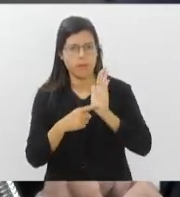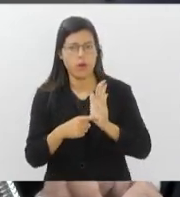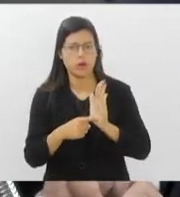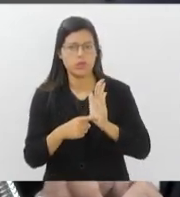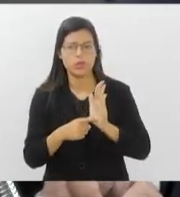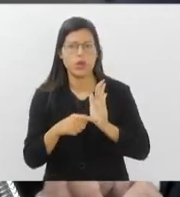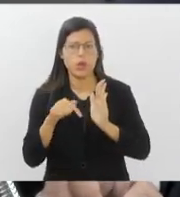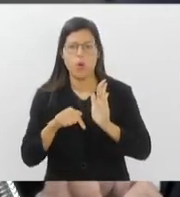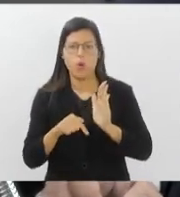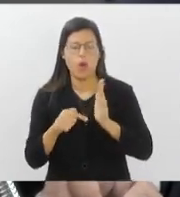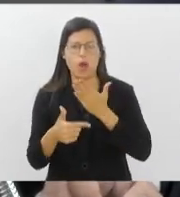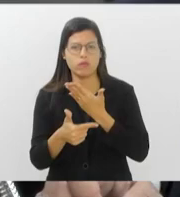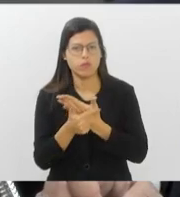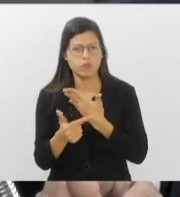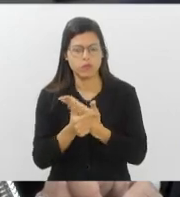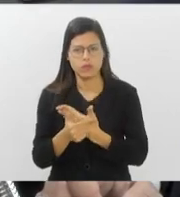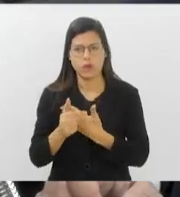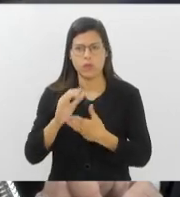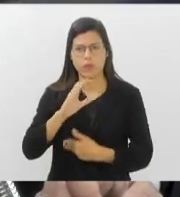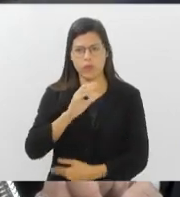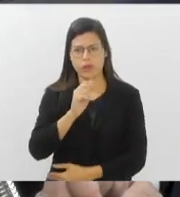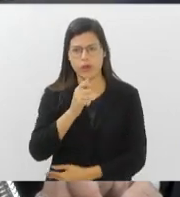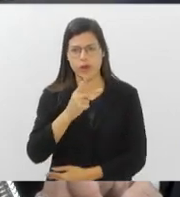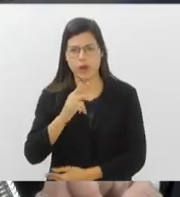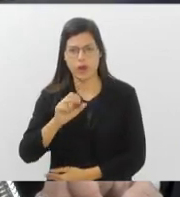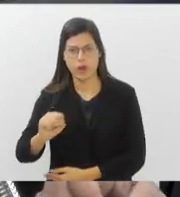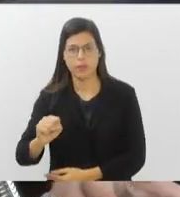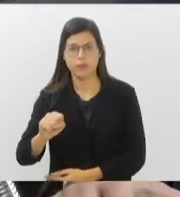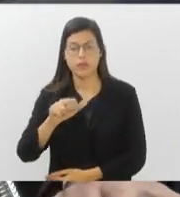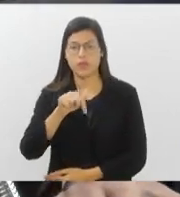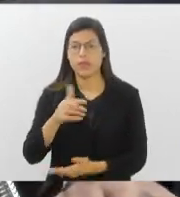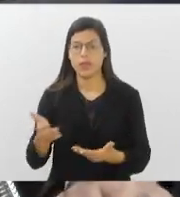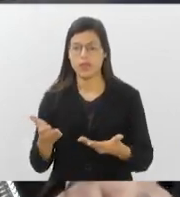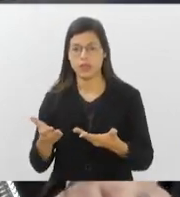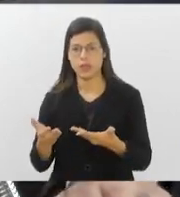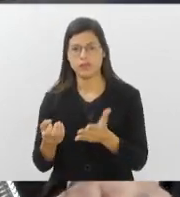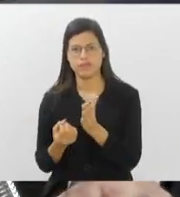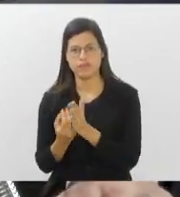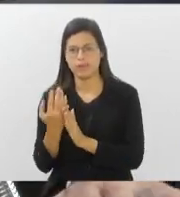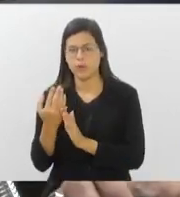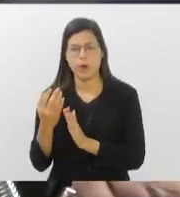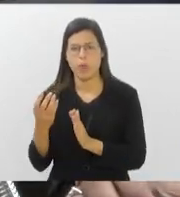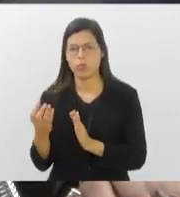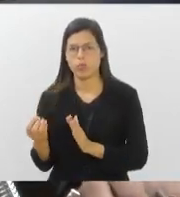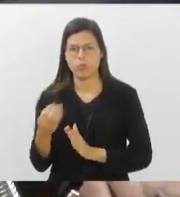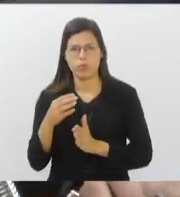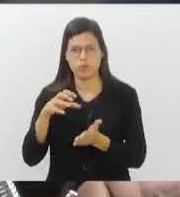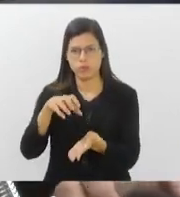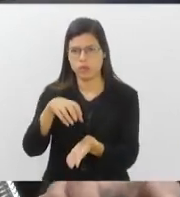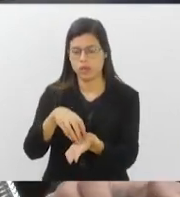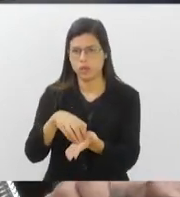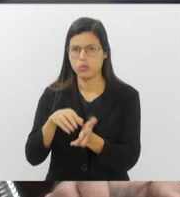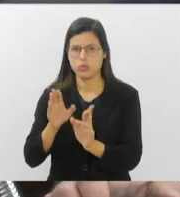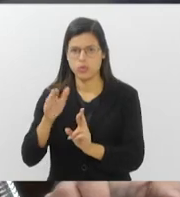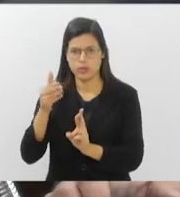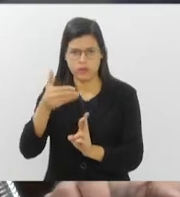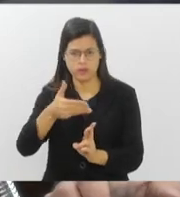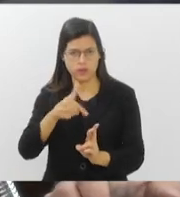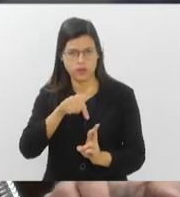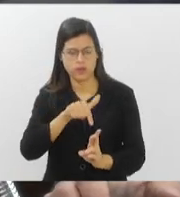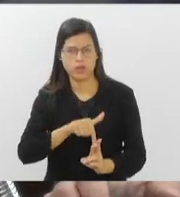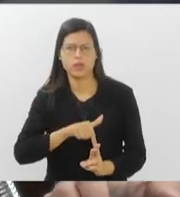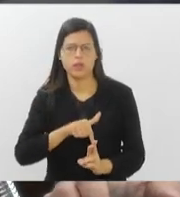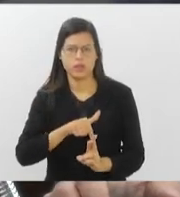dos CAPs. E aqui a pretensão dele é criar um novo centro de referência que faz, que seria uma